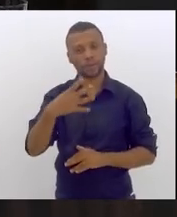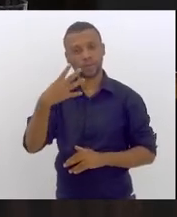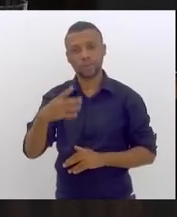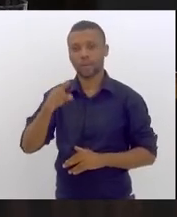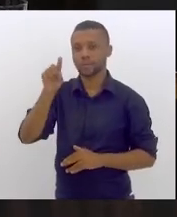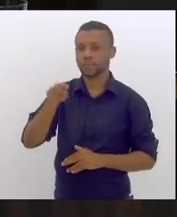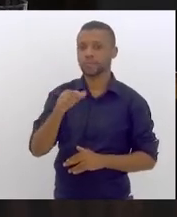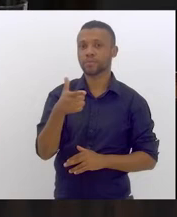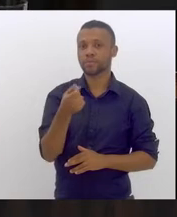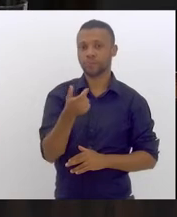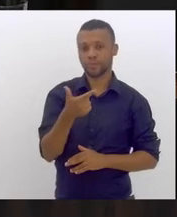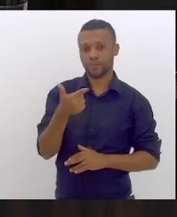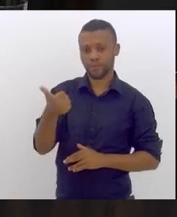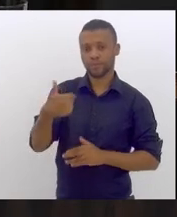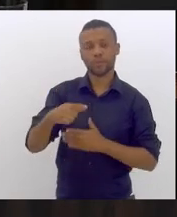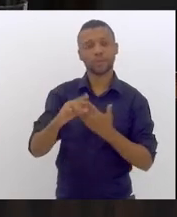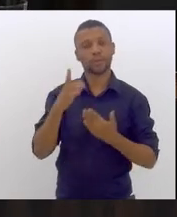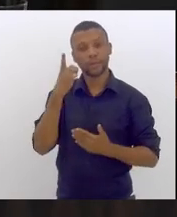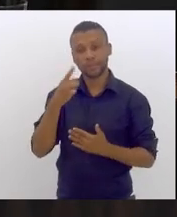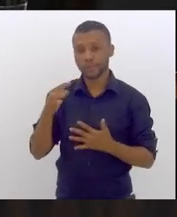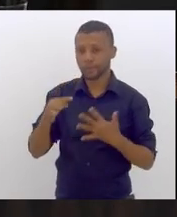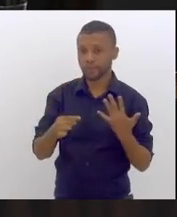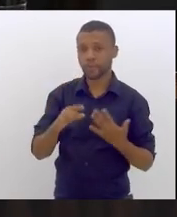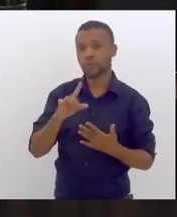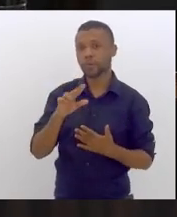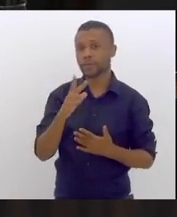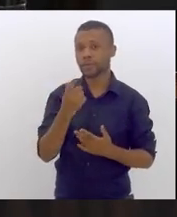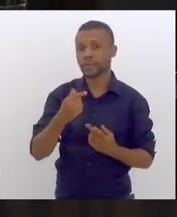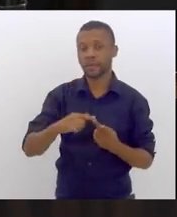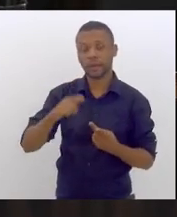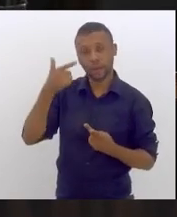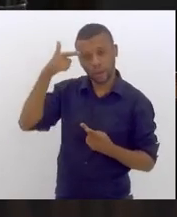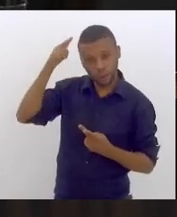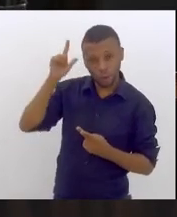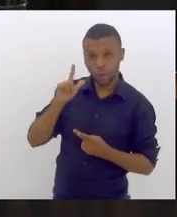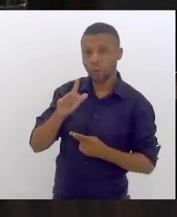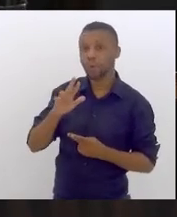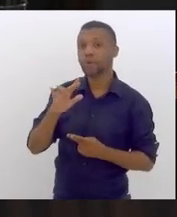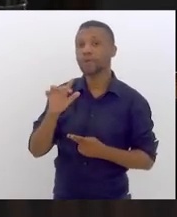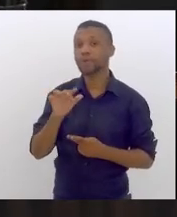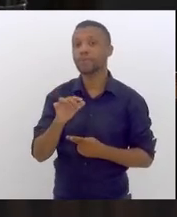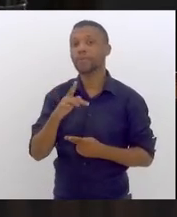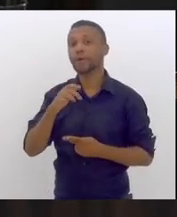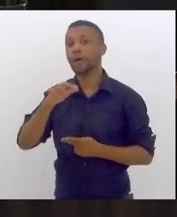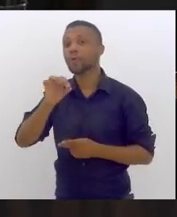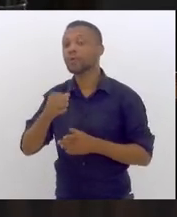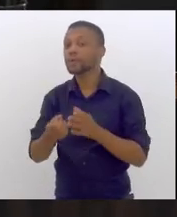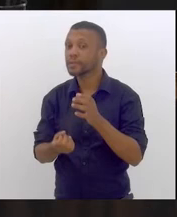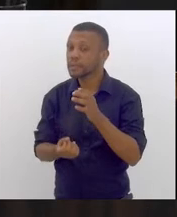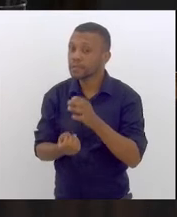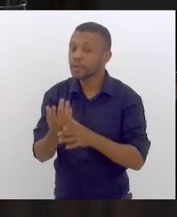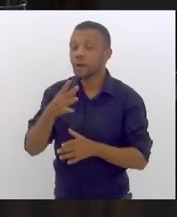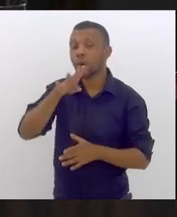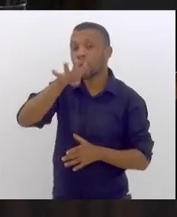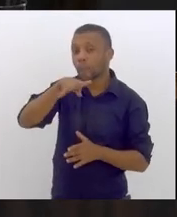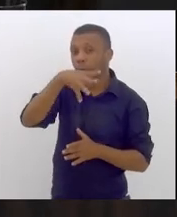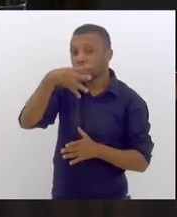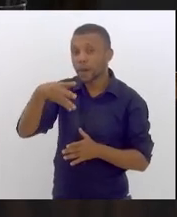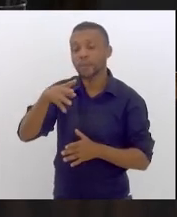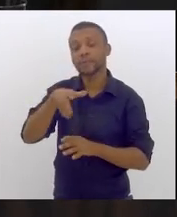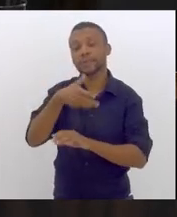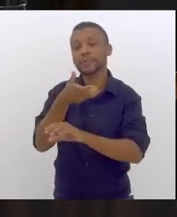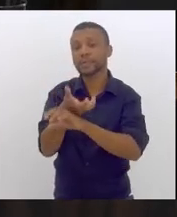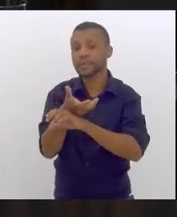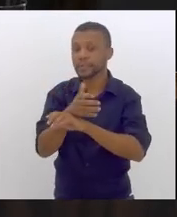de 2021, de autoria dos deputados Lucim e Luiz Paulo, que dispõe sobre a criação do programa Quintais Verdes, voltado